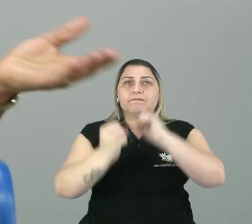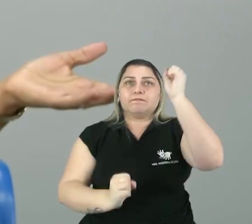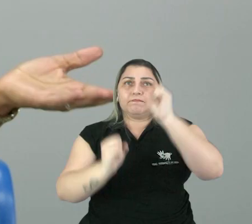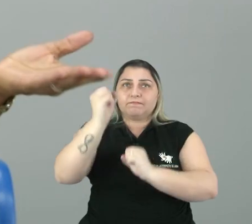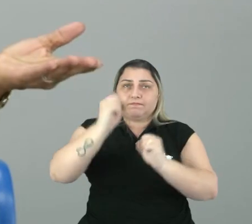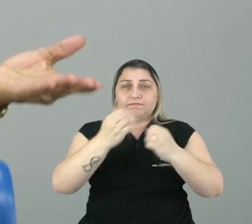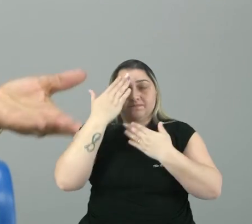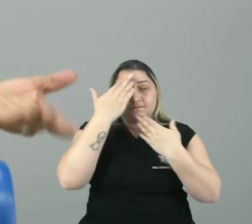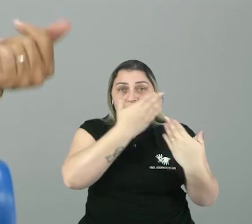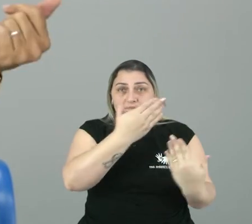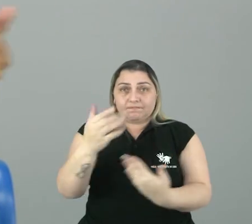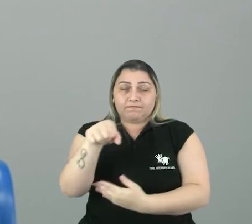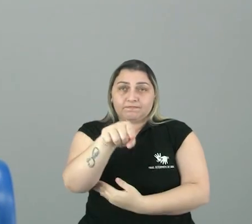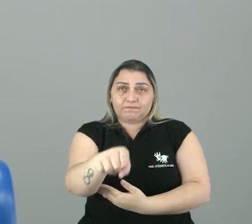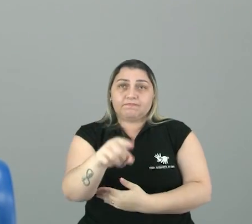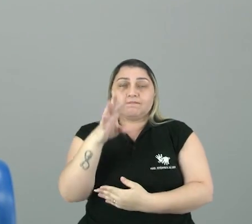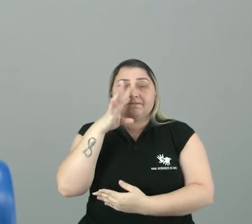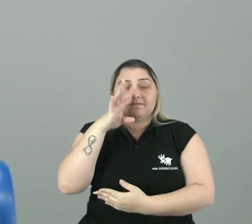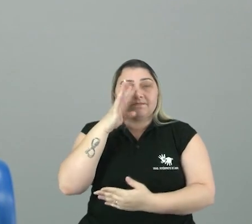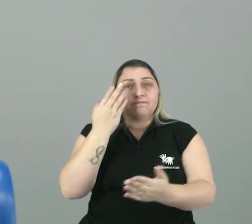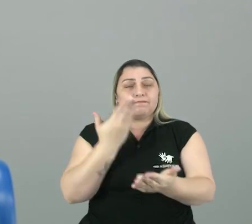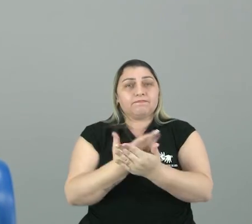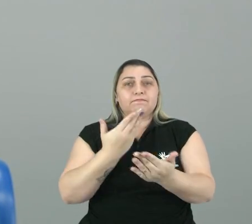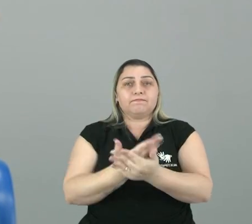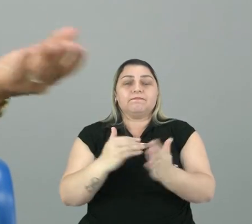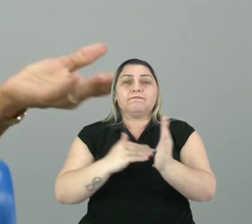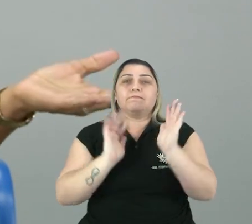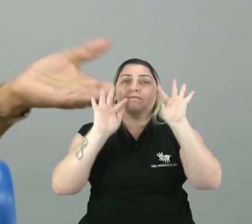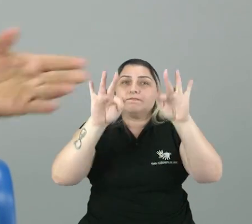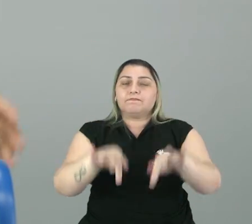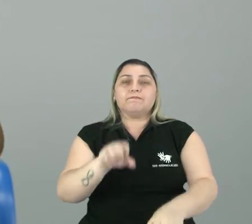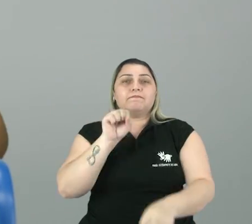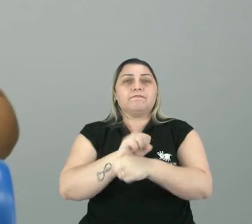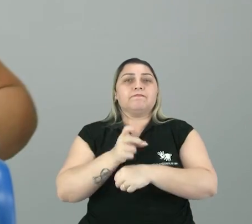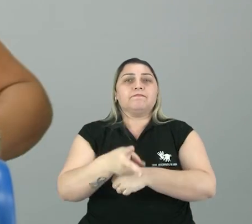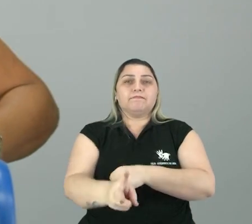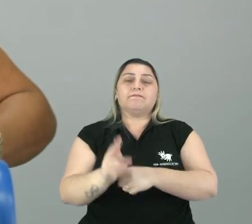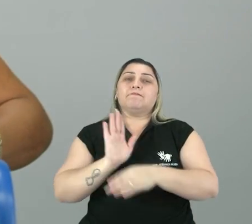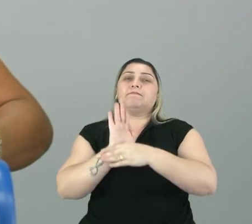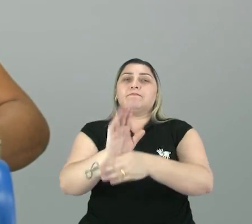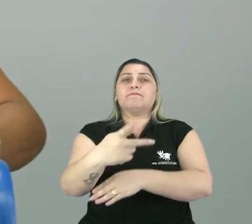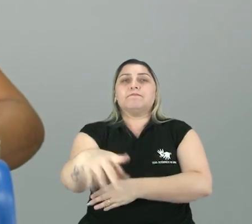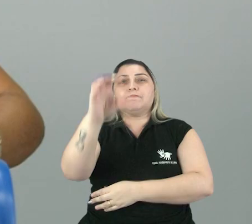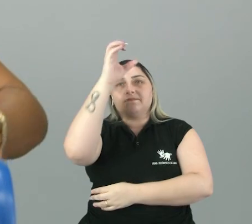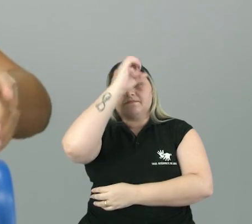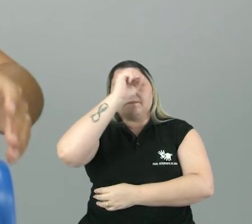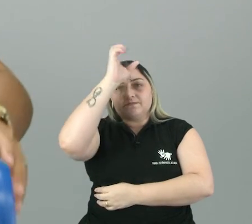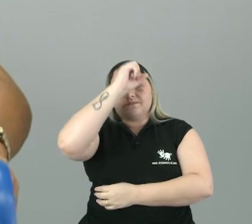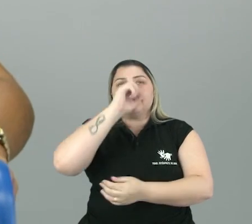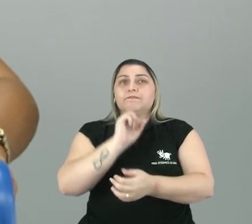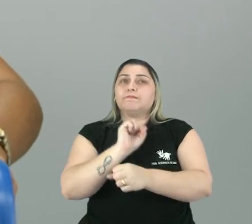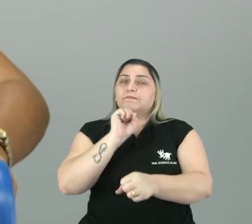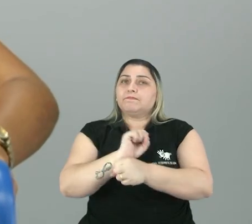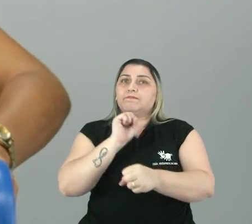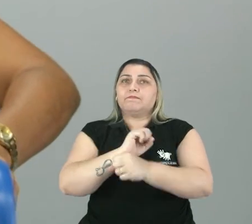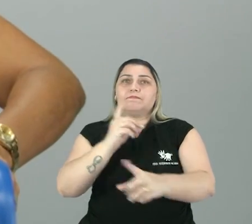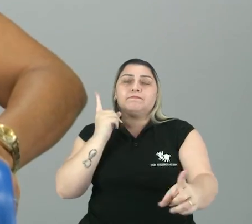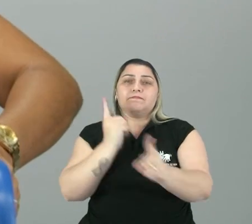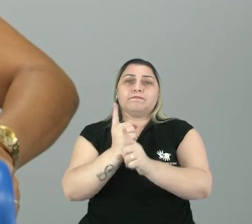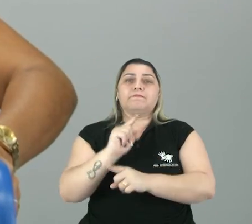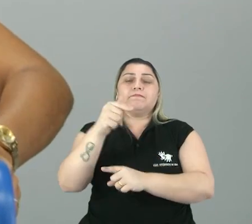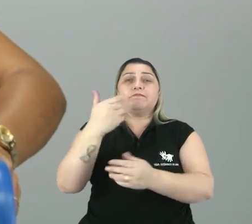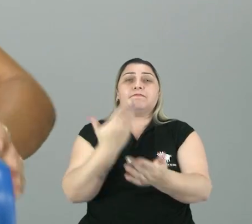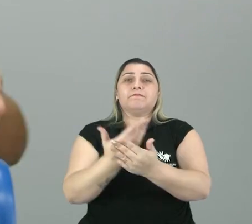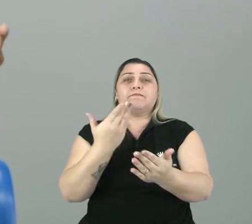Industrial. E obrigada a você que assistiu a minha aula até o final. Espero continuar contribuindo com a sua aprendizagem. Espero encontrá-los em